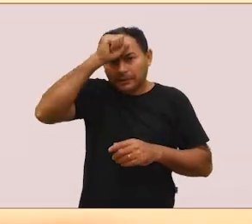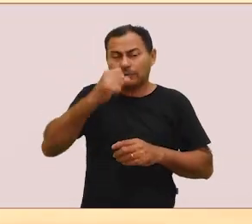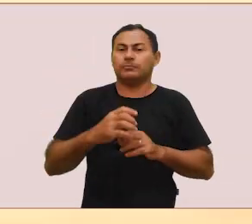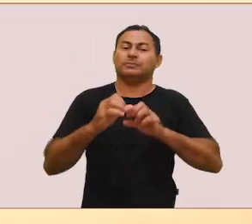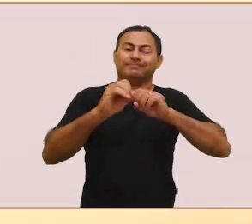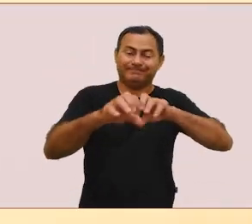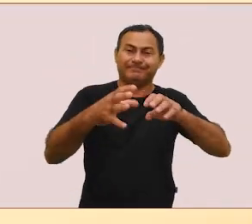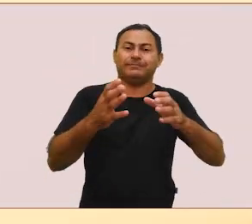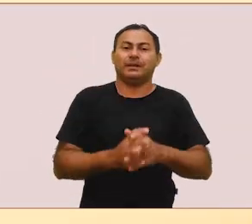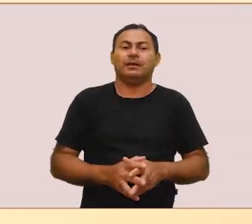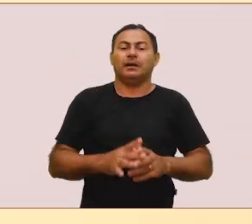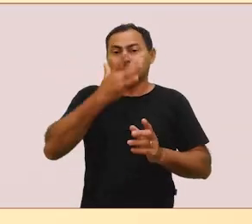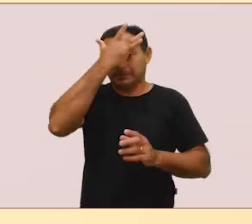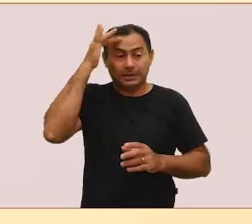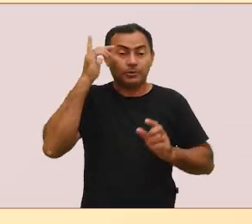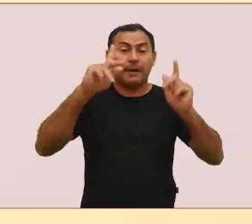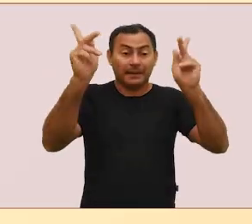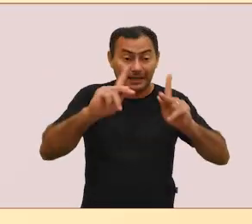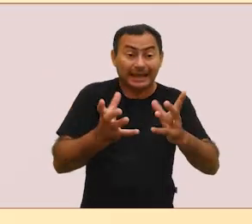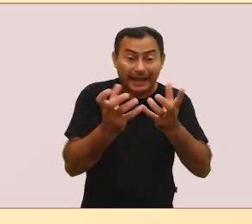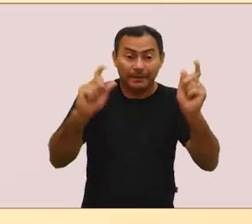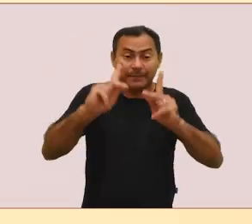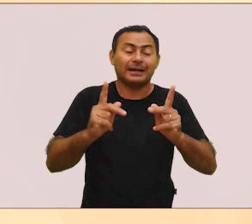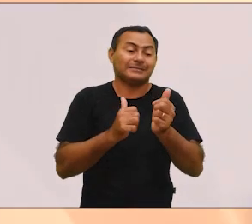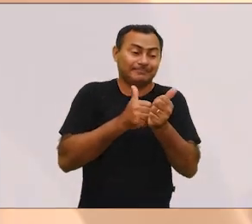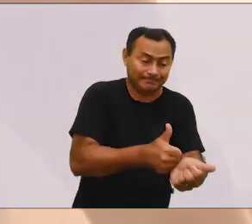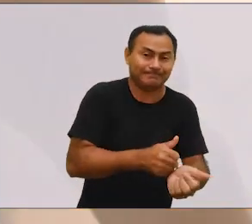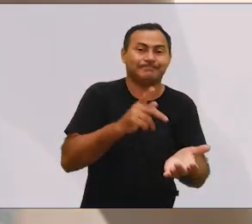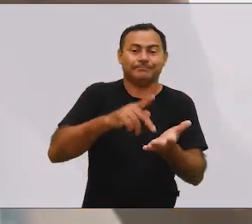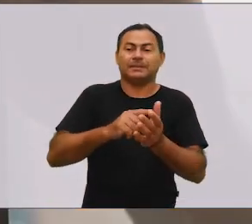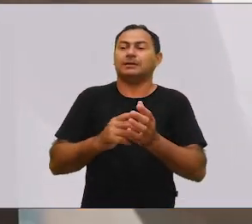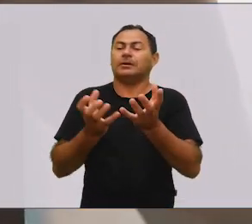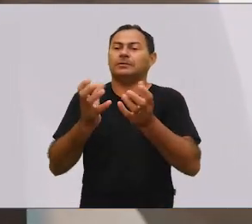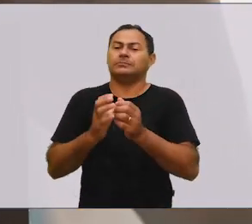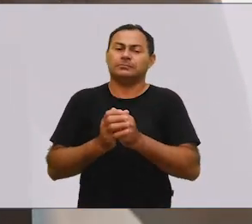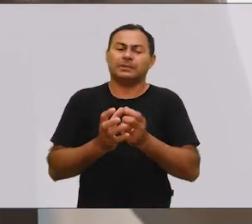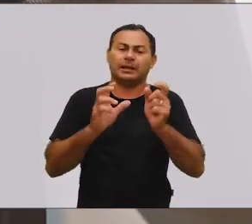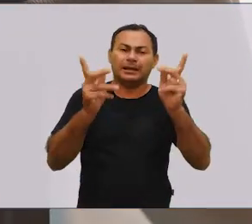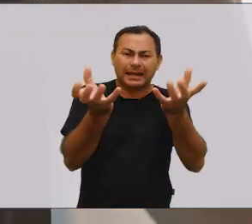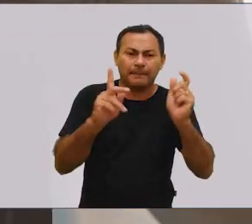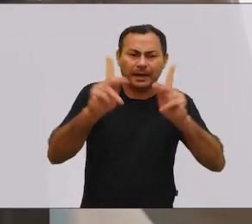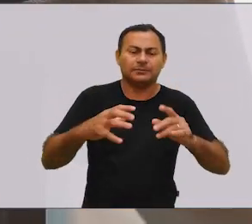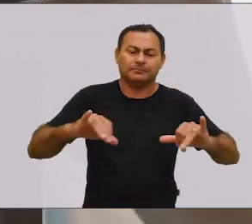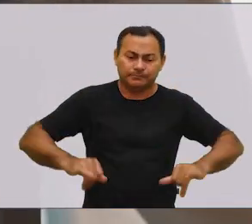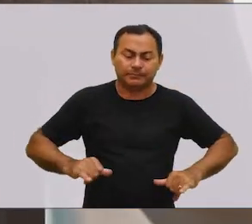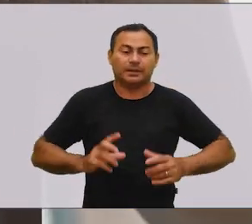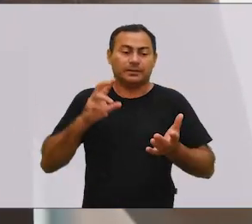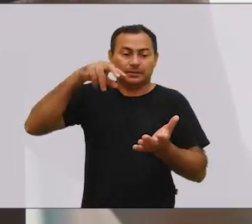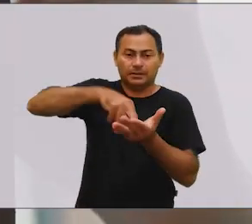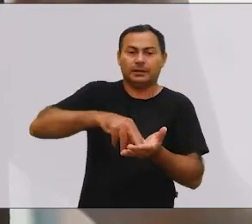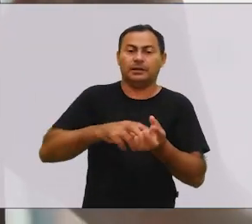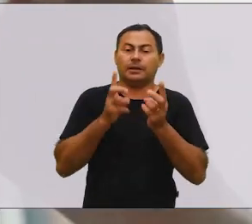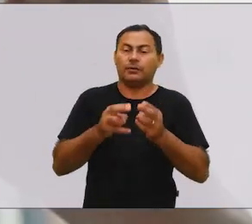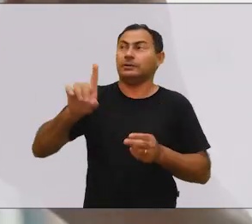aprendido uma grande lição. Os pacificadores são perseguidos mesmo. Os reconciliadores podem se machucar porque estão agindo